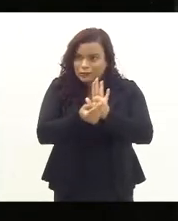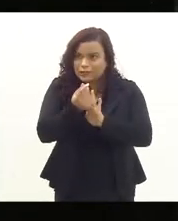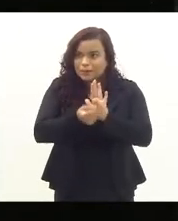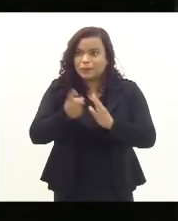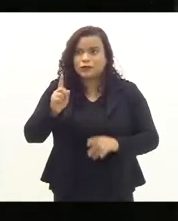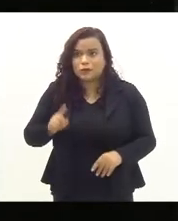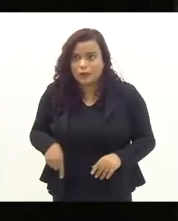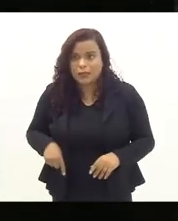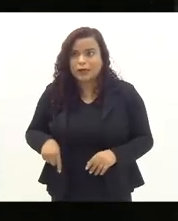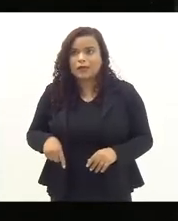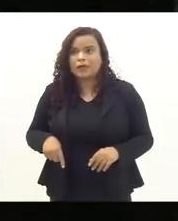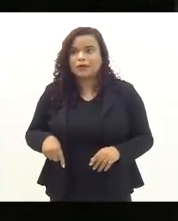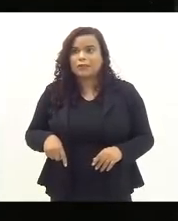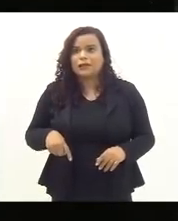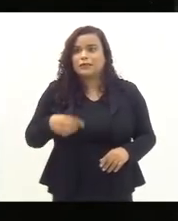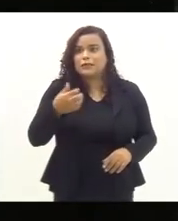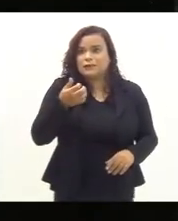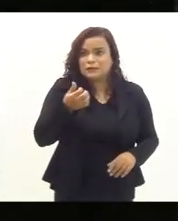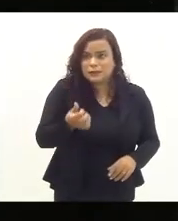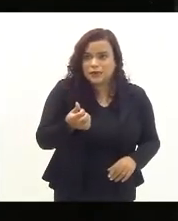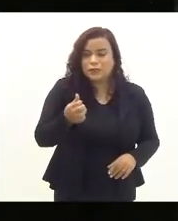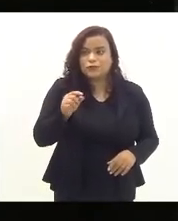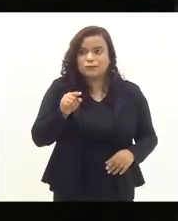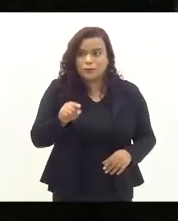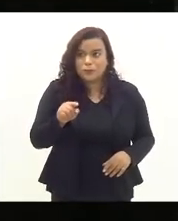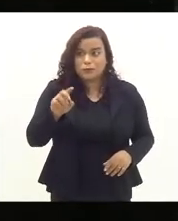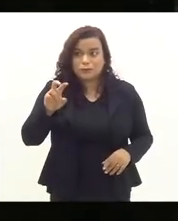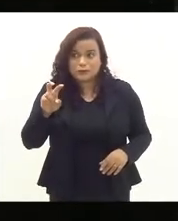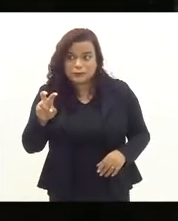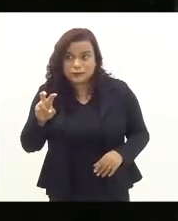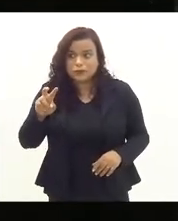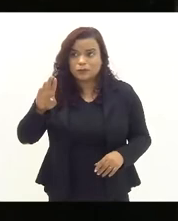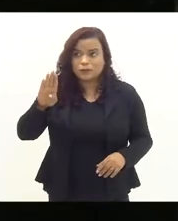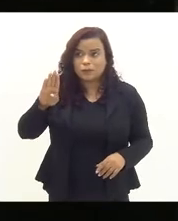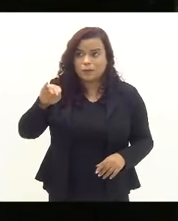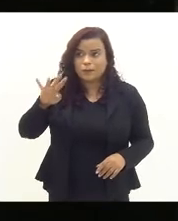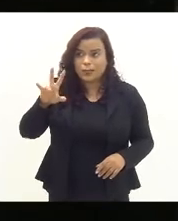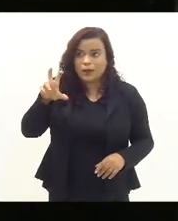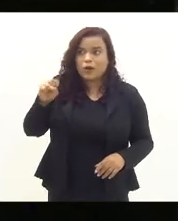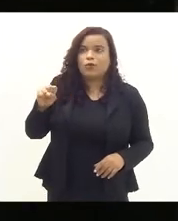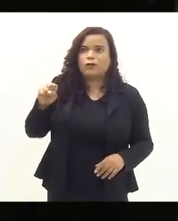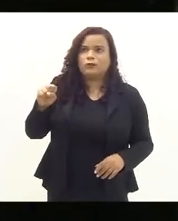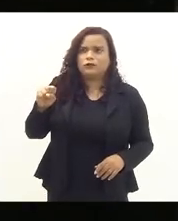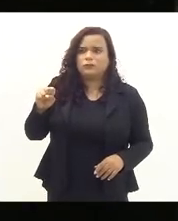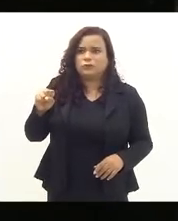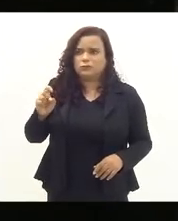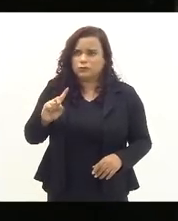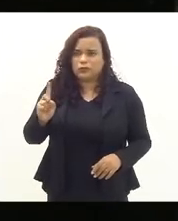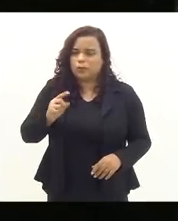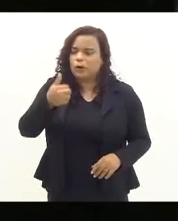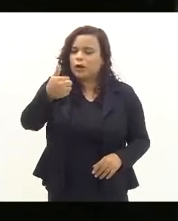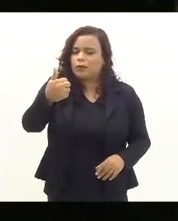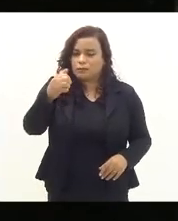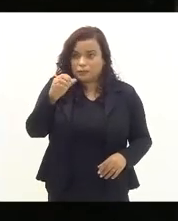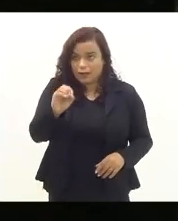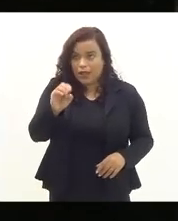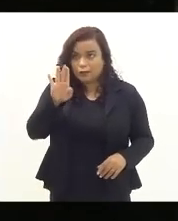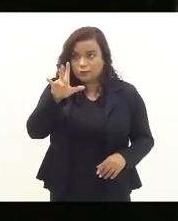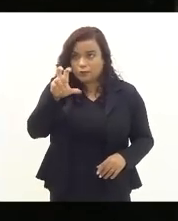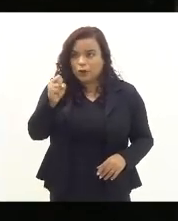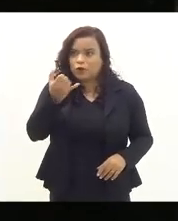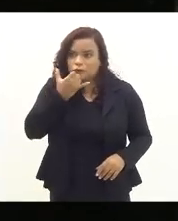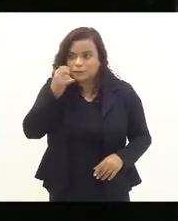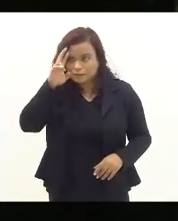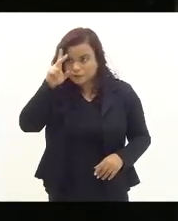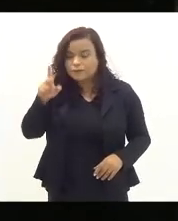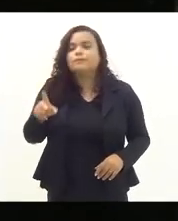né de os seis pontos 5 bilhões né então perdão dez bilhões e a